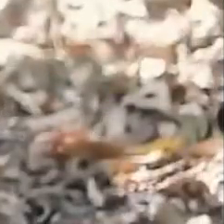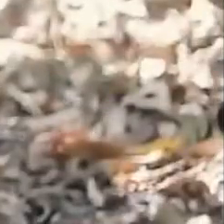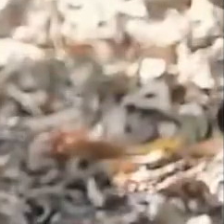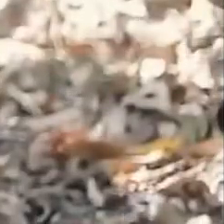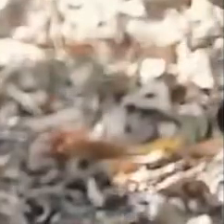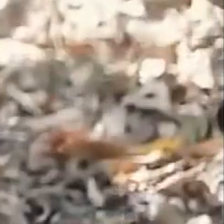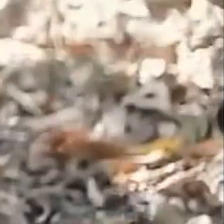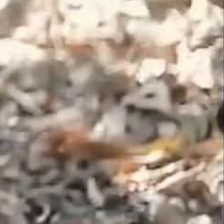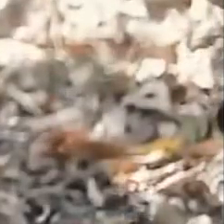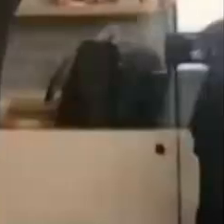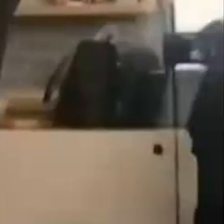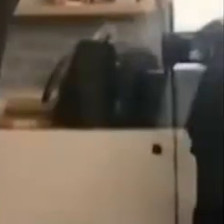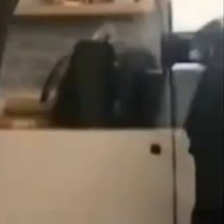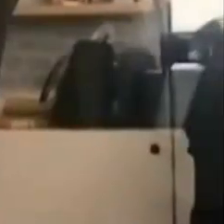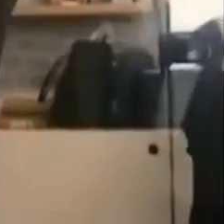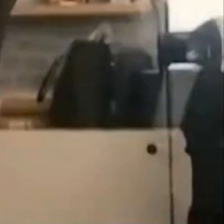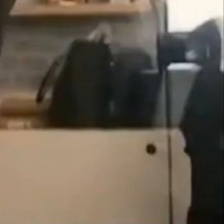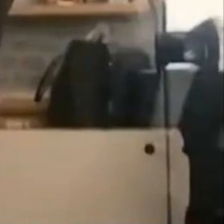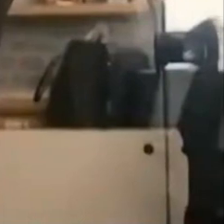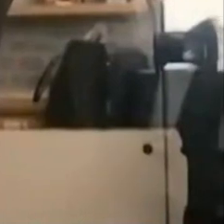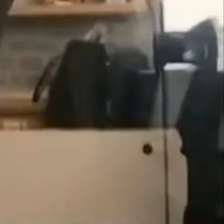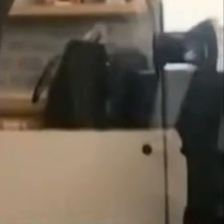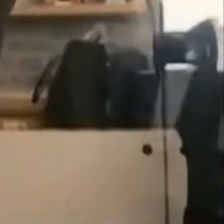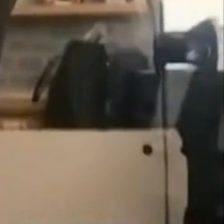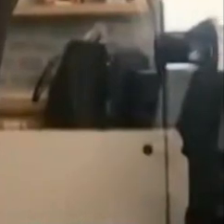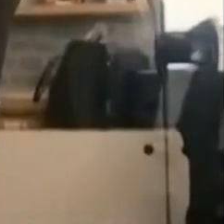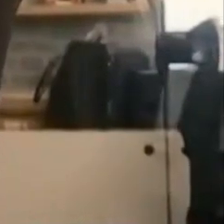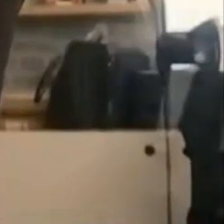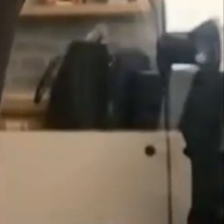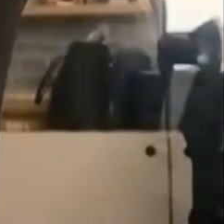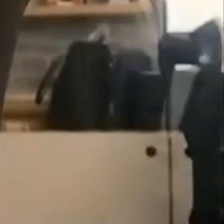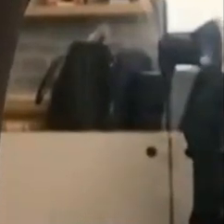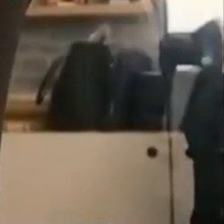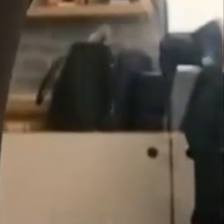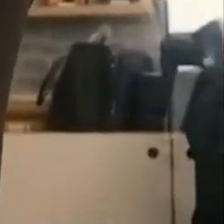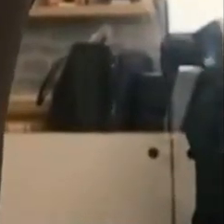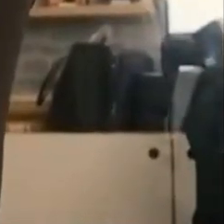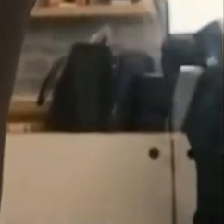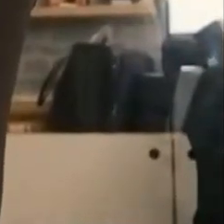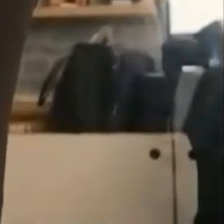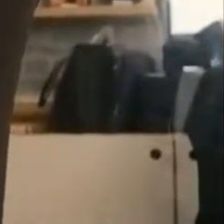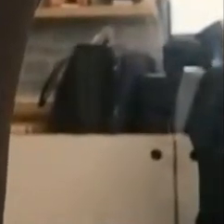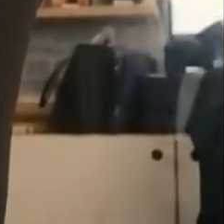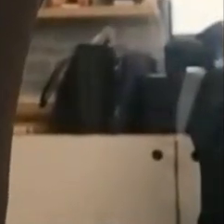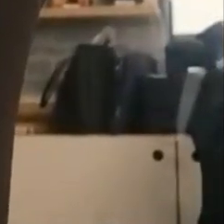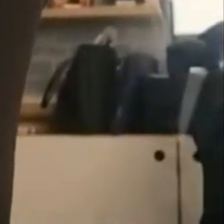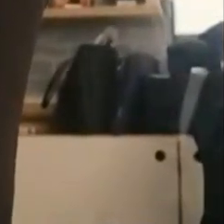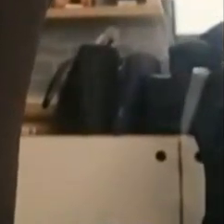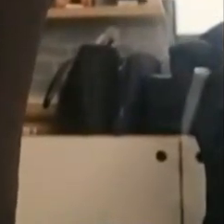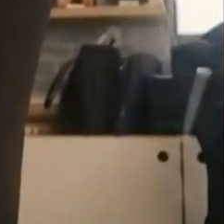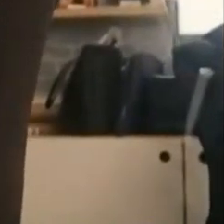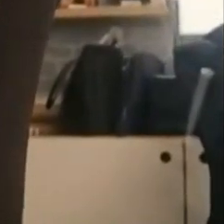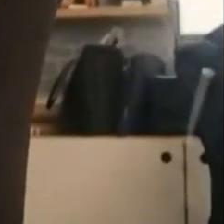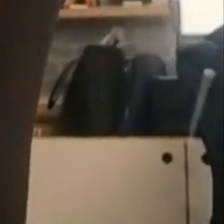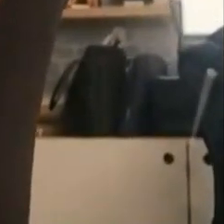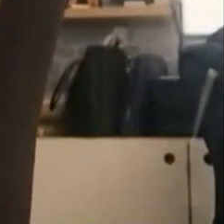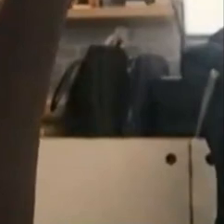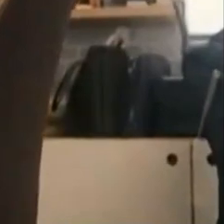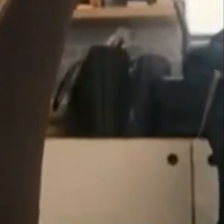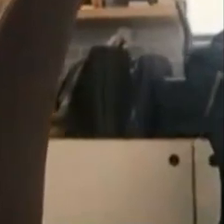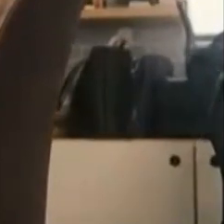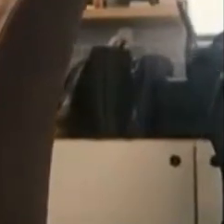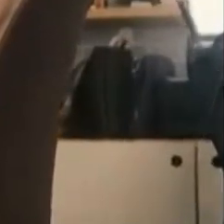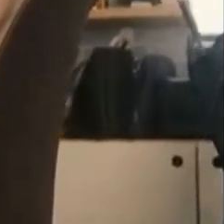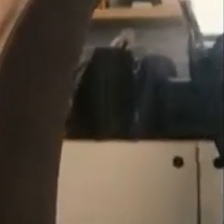rurais que nunca pensou que assumiu uma uma ia fazer uma faculdade de direito pelo pronera agronomia e de de